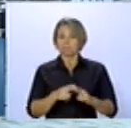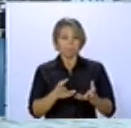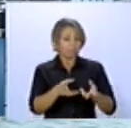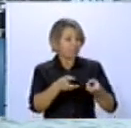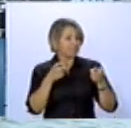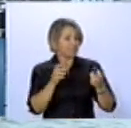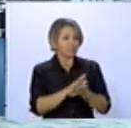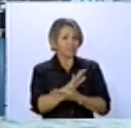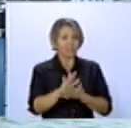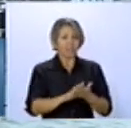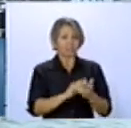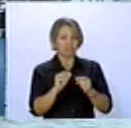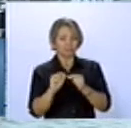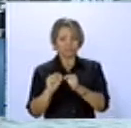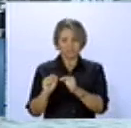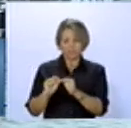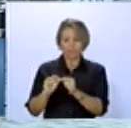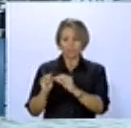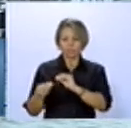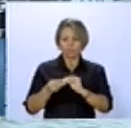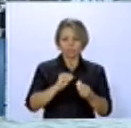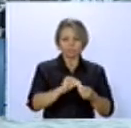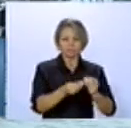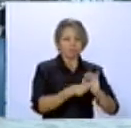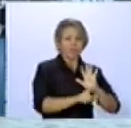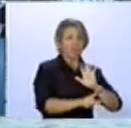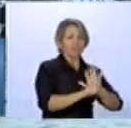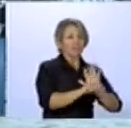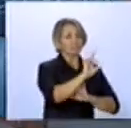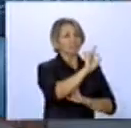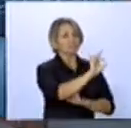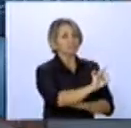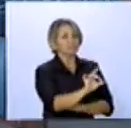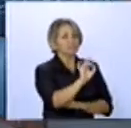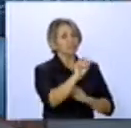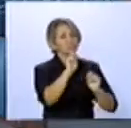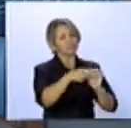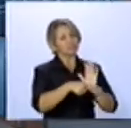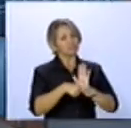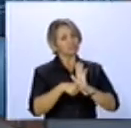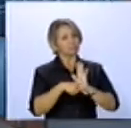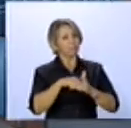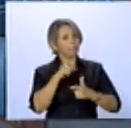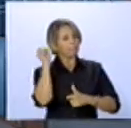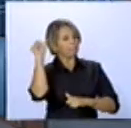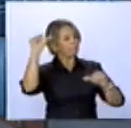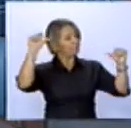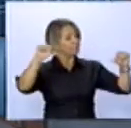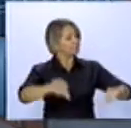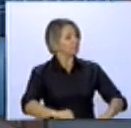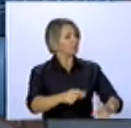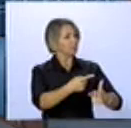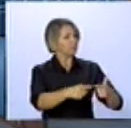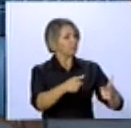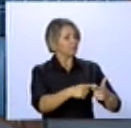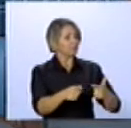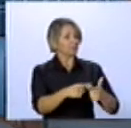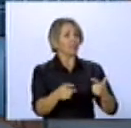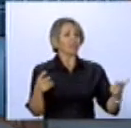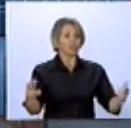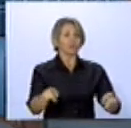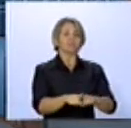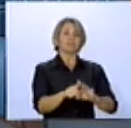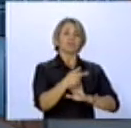vão fazendo remendos em leis que na realidade somente irão agravar a situação é o caso do projeto de lei